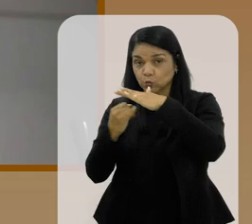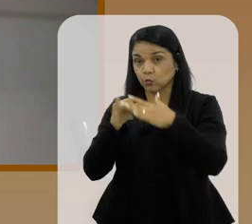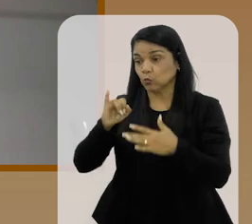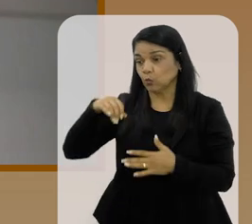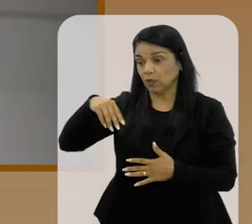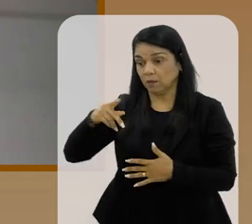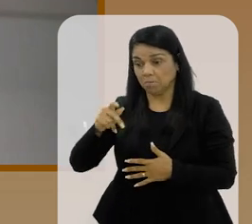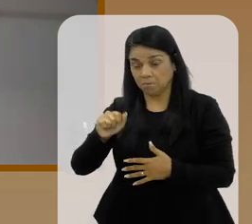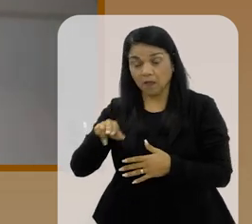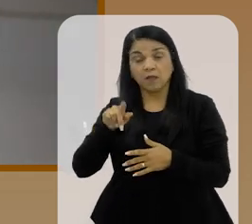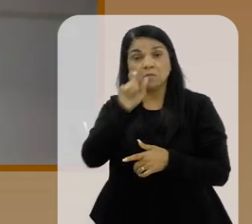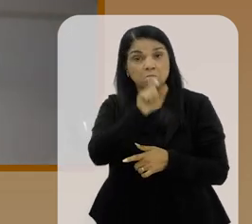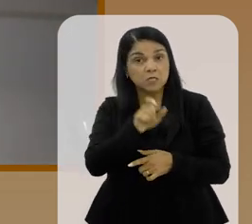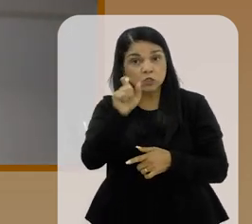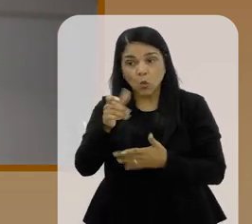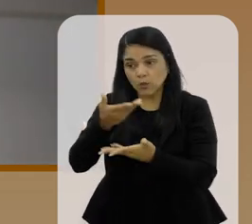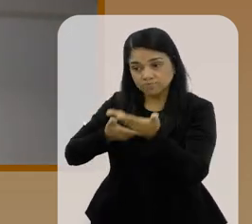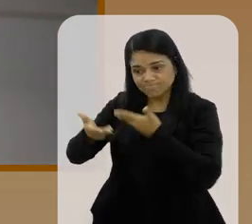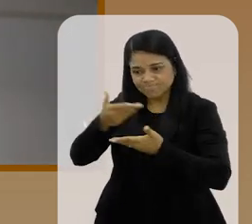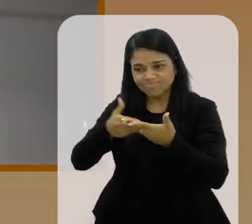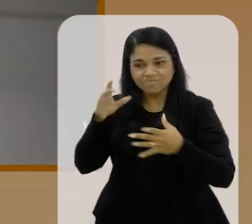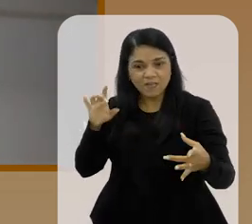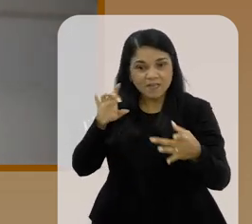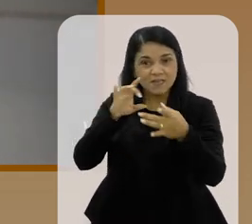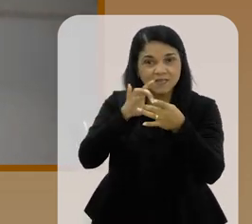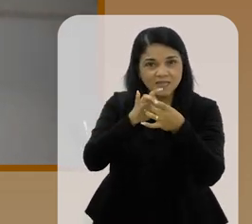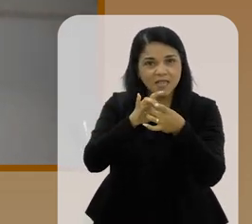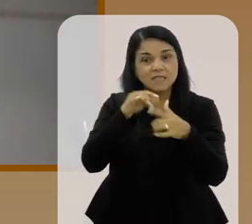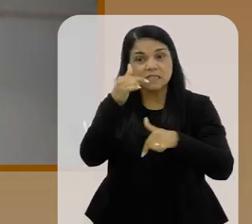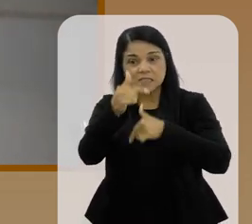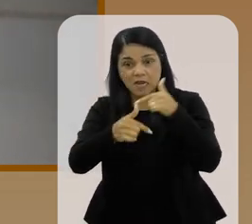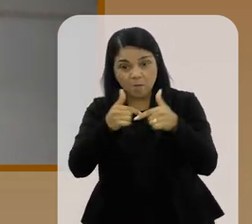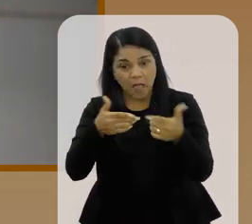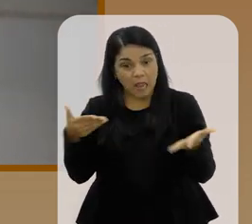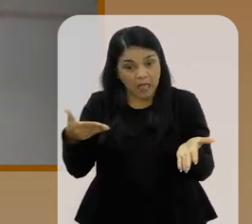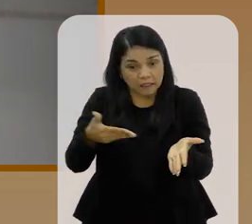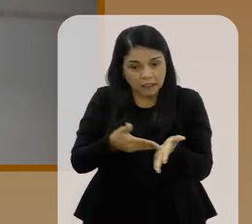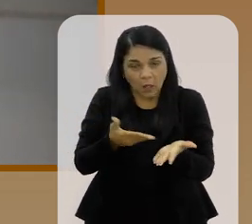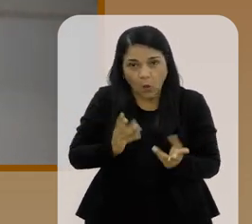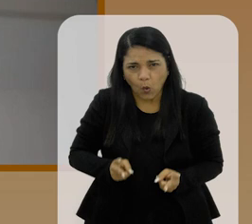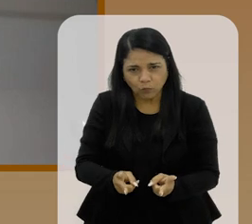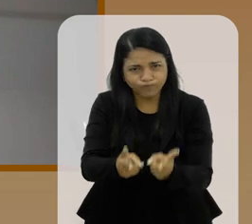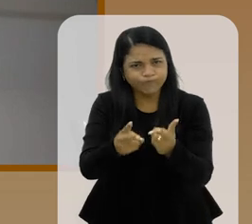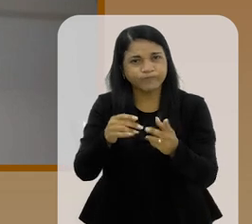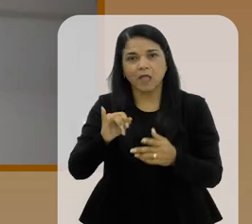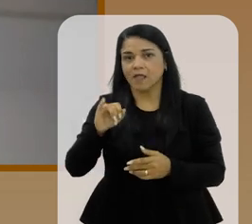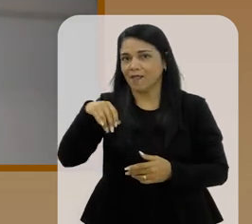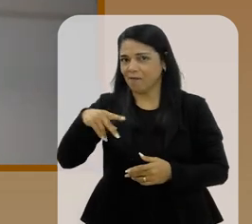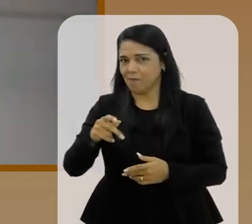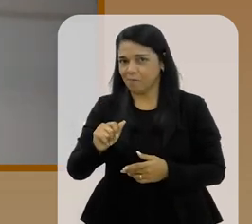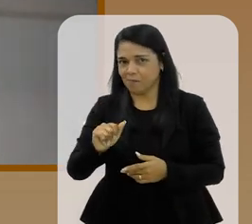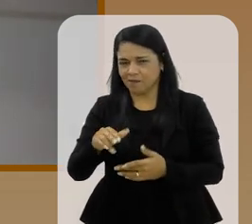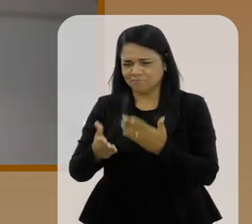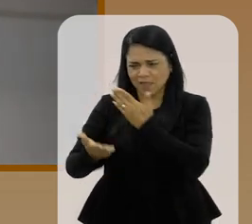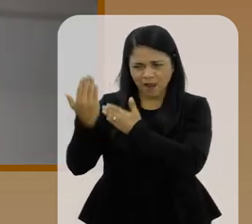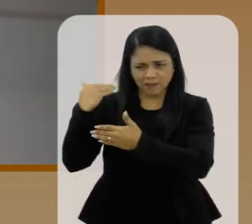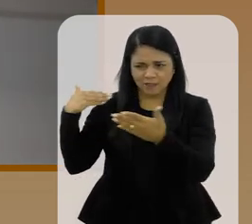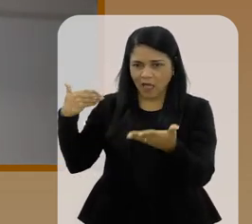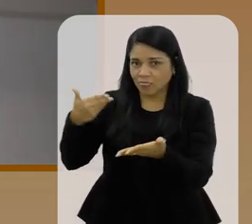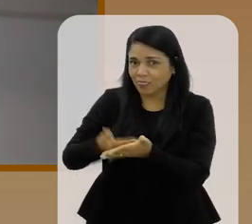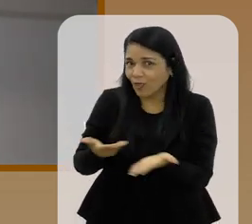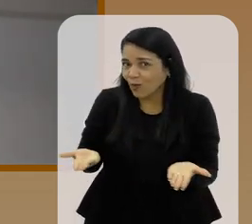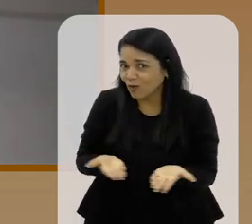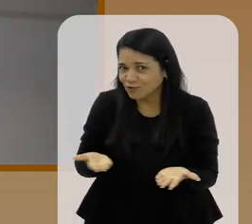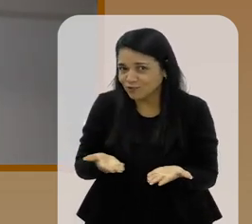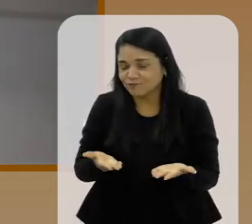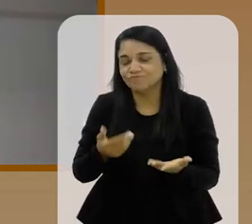pessoas que estavam lá, ficar sabendo, pessoas ligadas às Olimpíadas trabalhavam e trabalham ainda no INPA, desde aquela época,